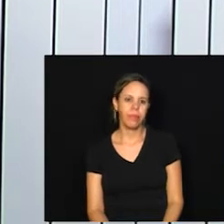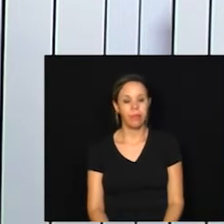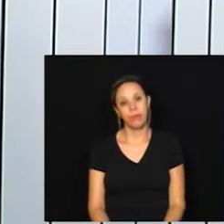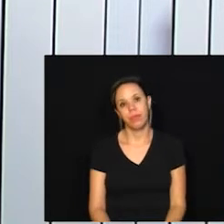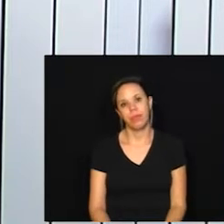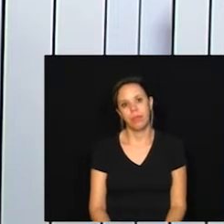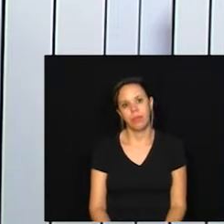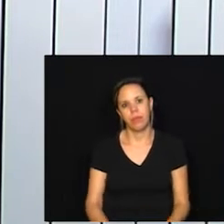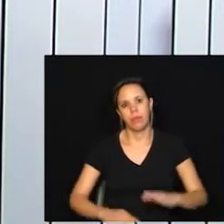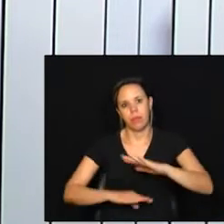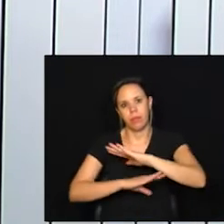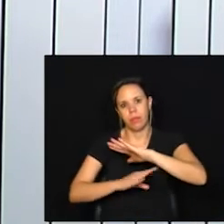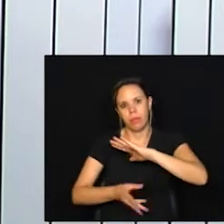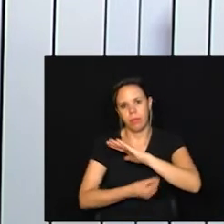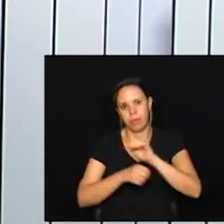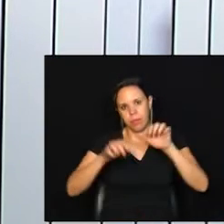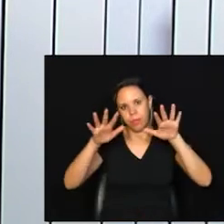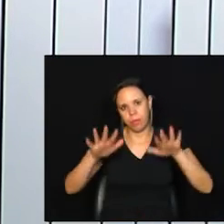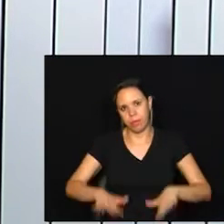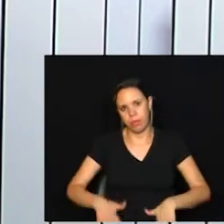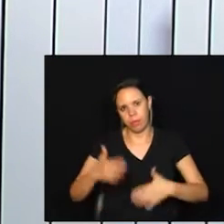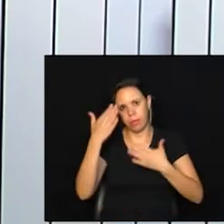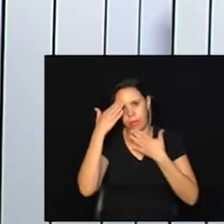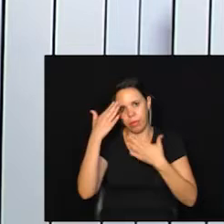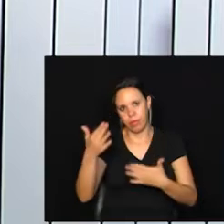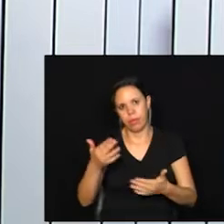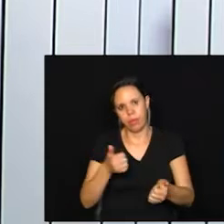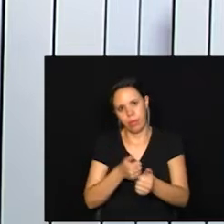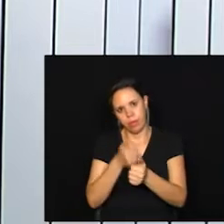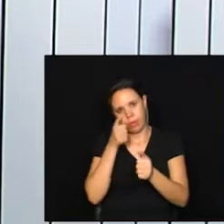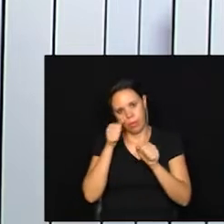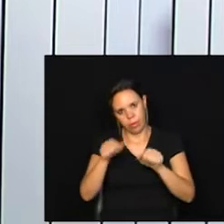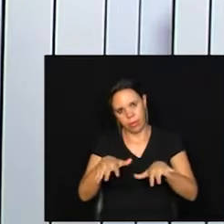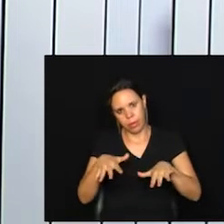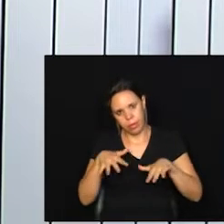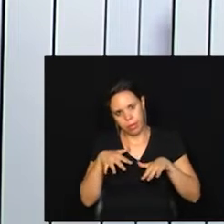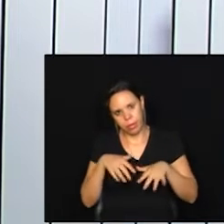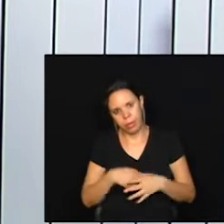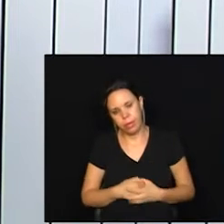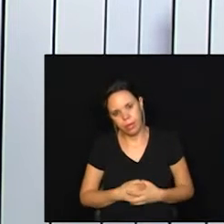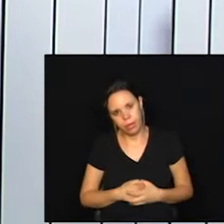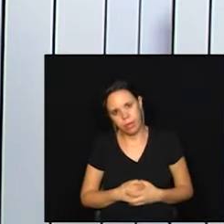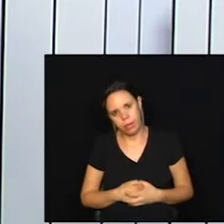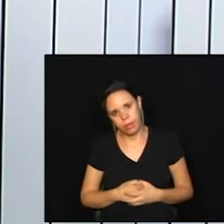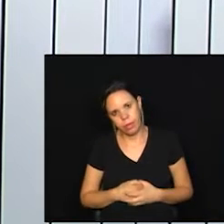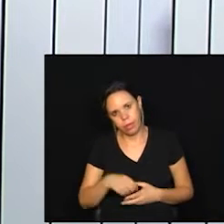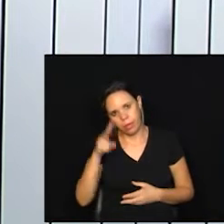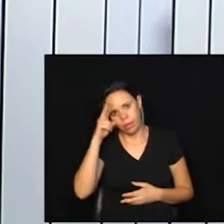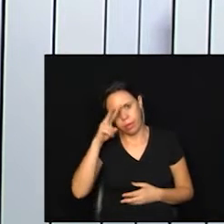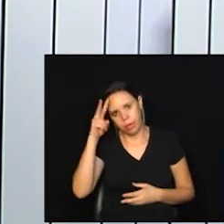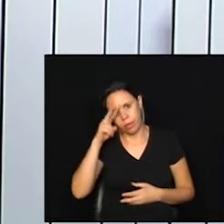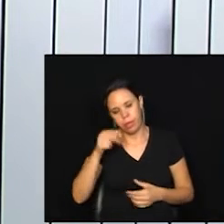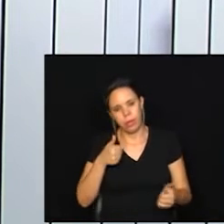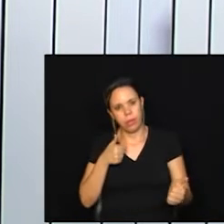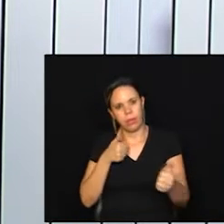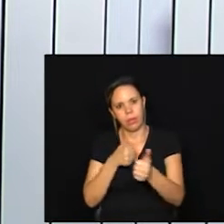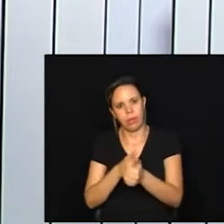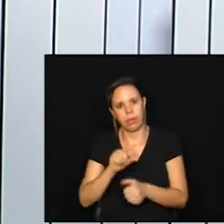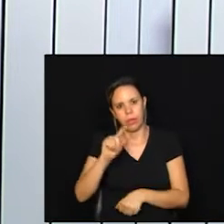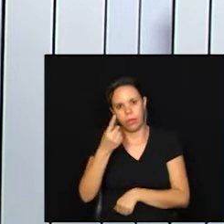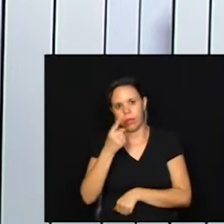E o Câmara Total fica por aqui. Muito obrigado pela sua companhia e audiência. Lembrando, daqui a pouco,